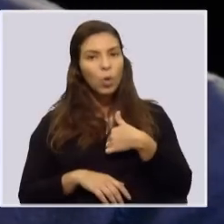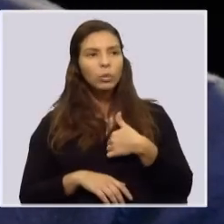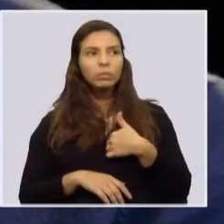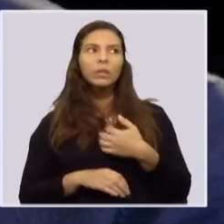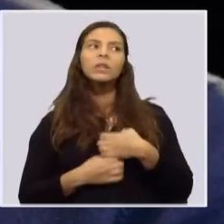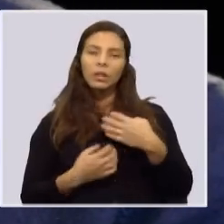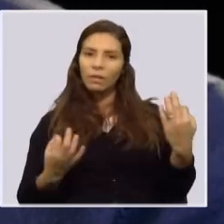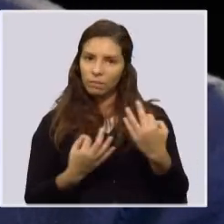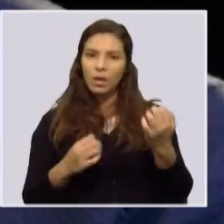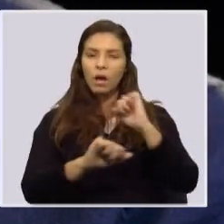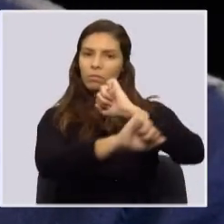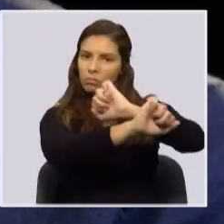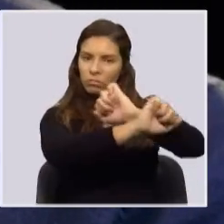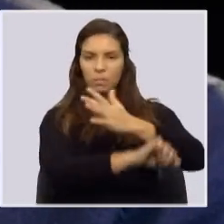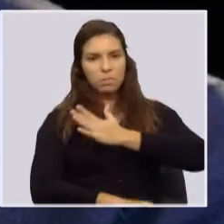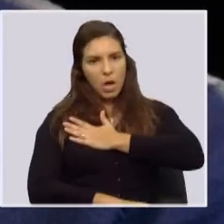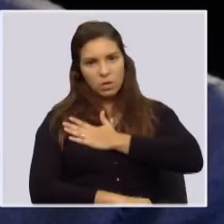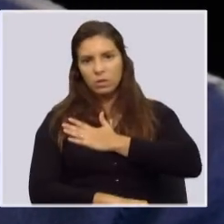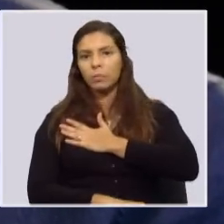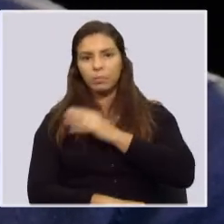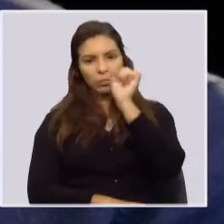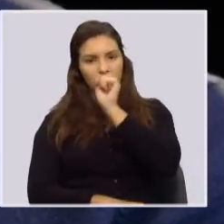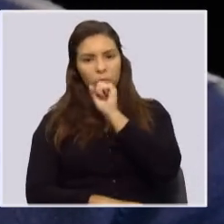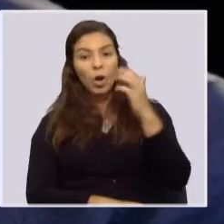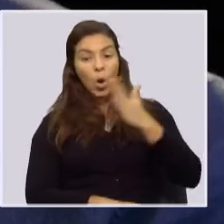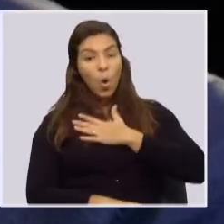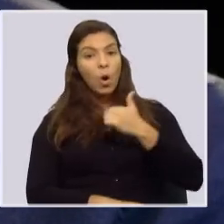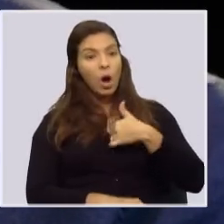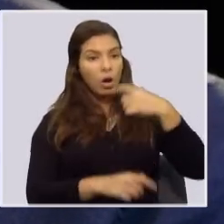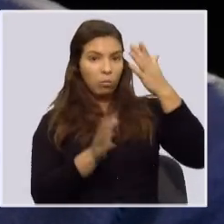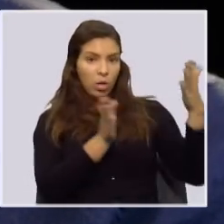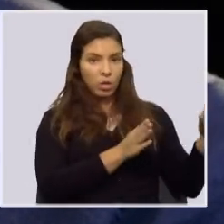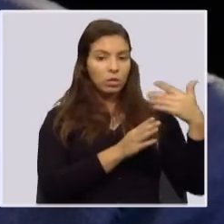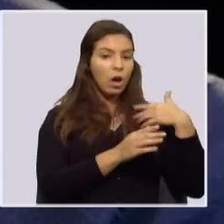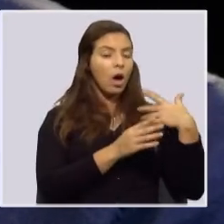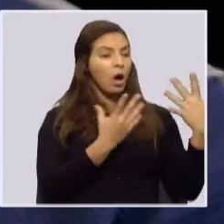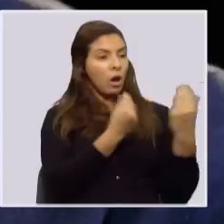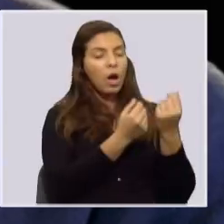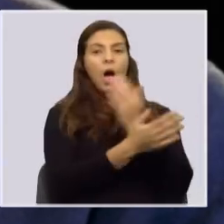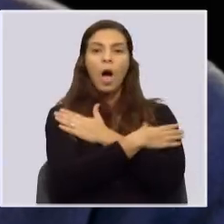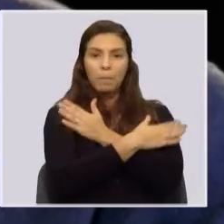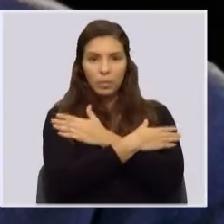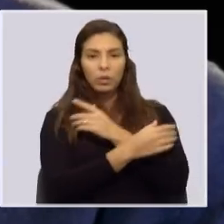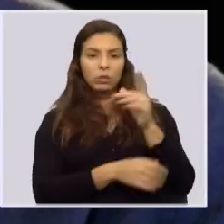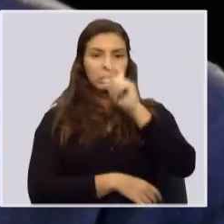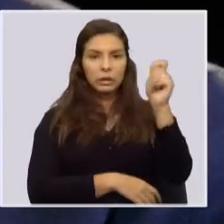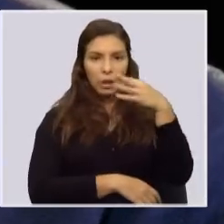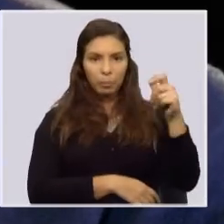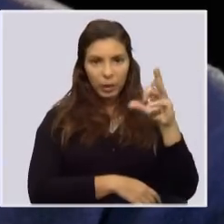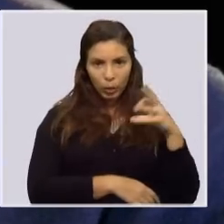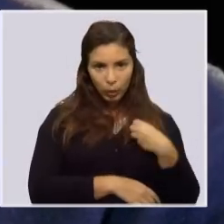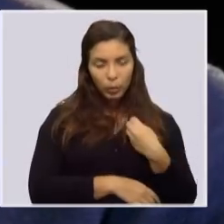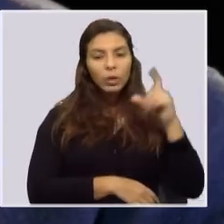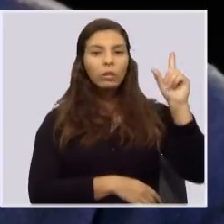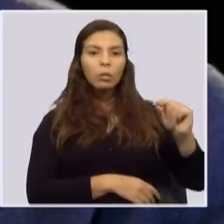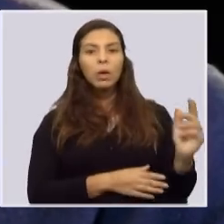Era um apaixonado pelos chutos, era um amigo do Zé Pedro e era um fotojornalista, por ordem.